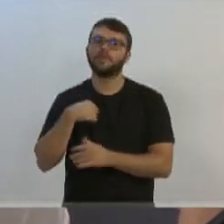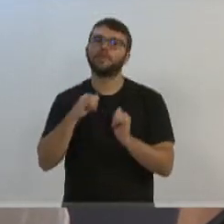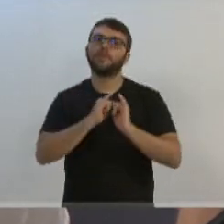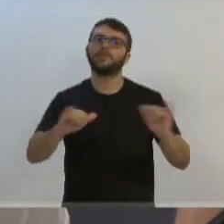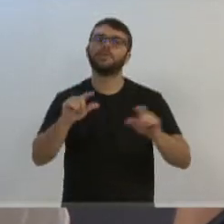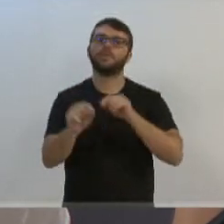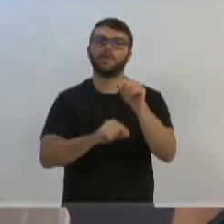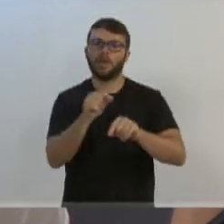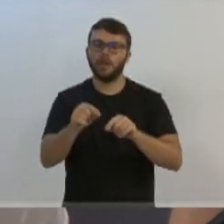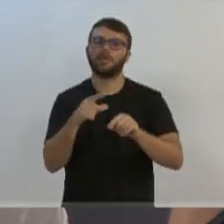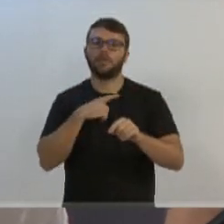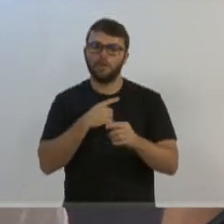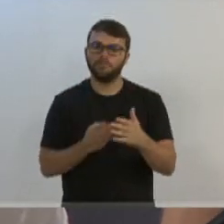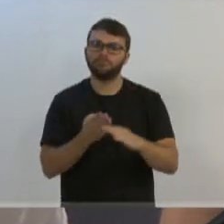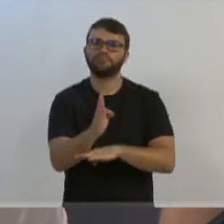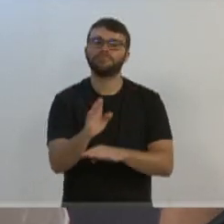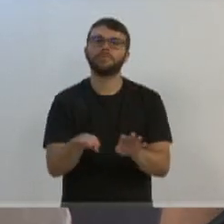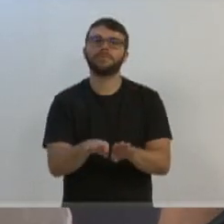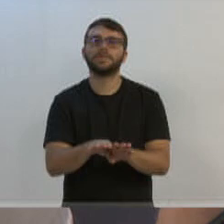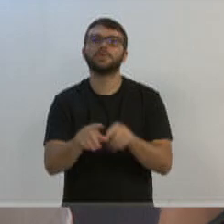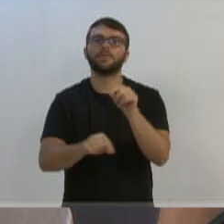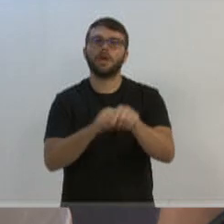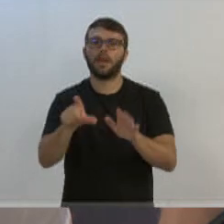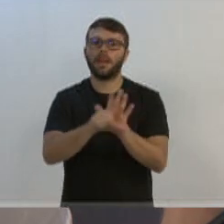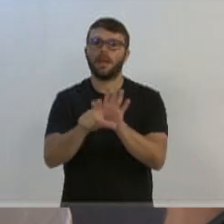a sanção e encaminhando as leis número